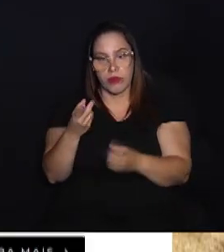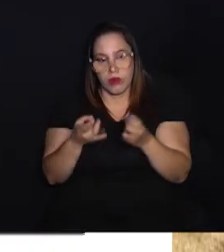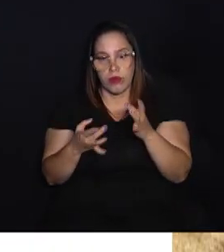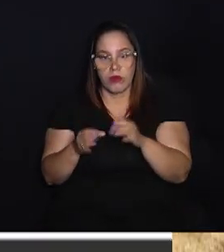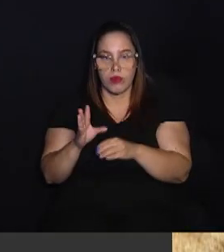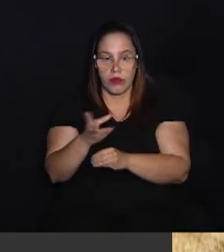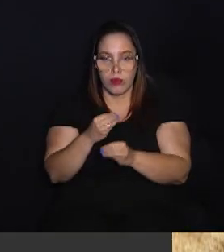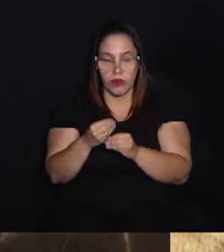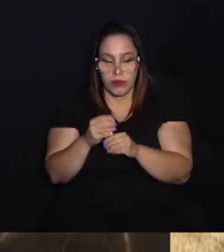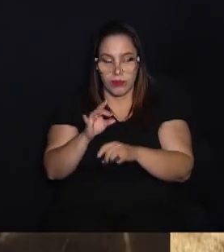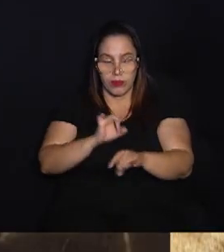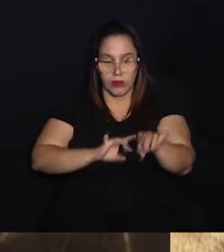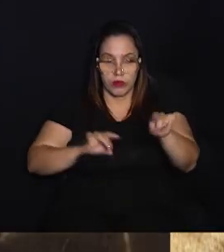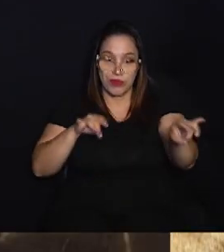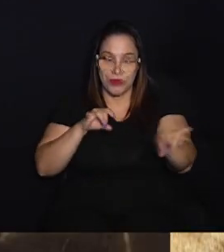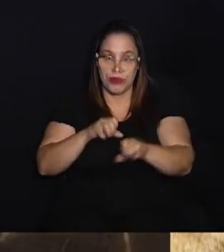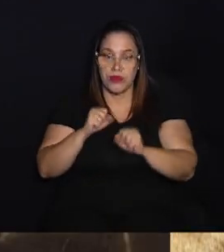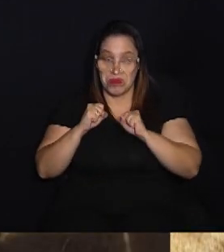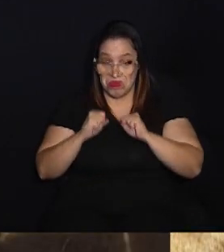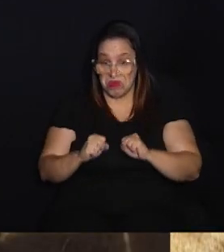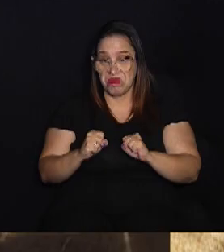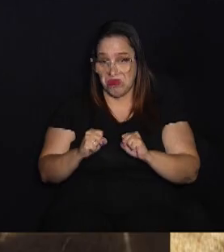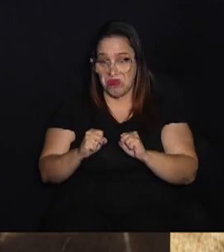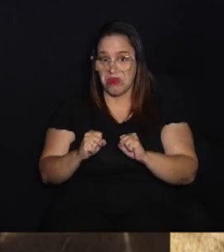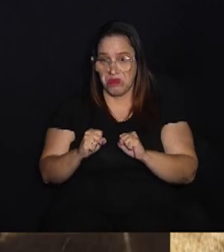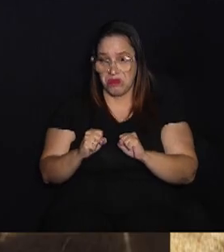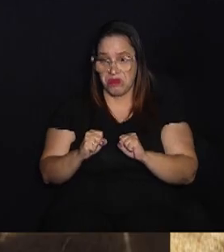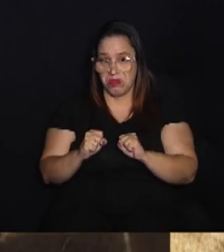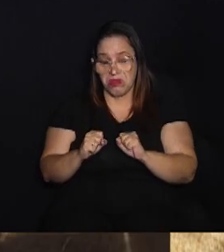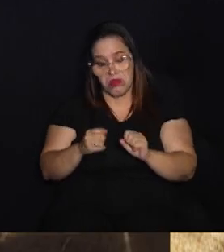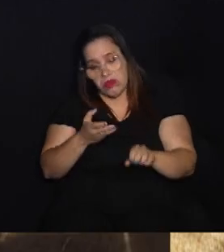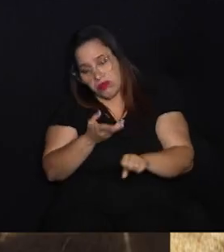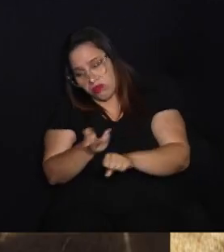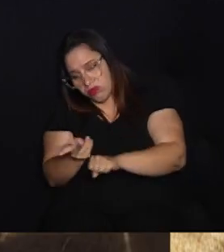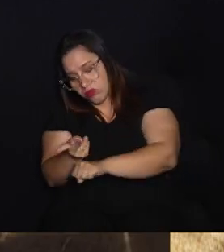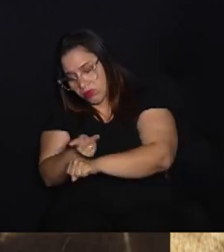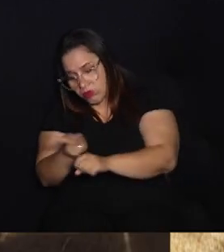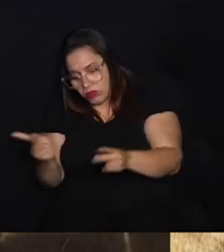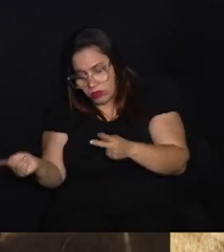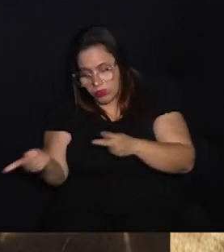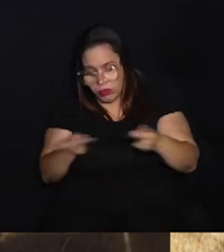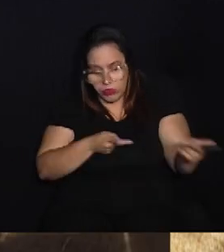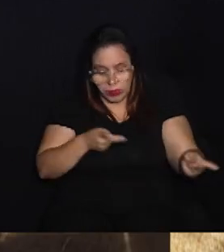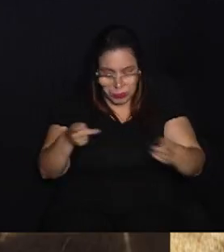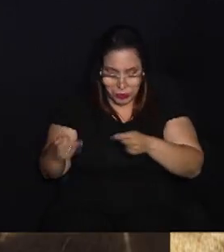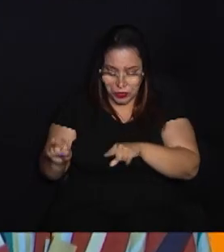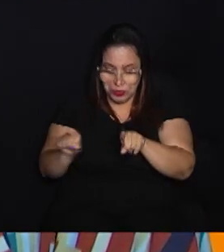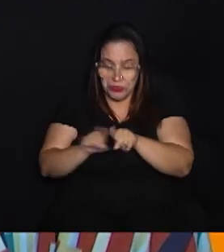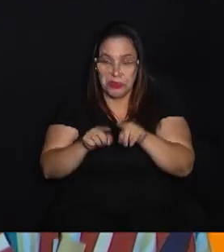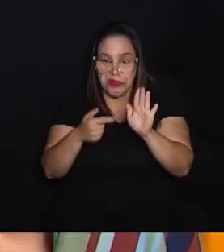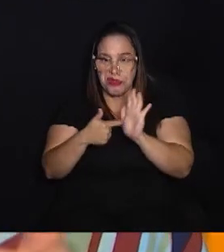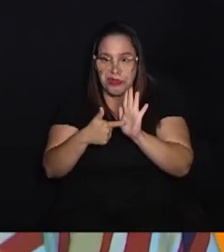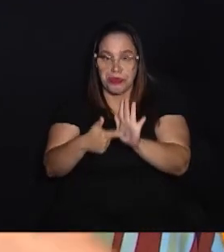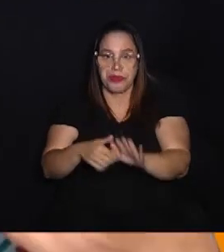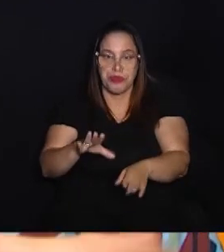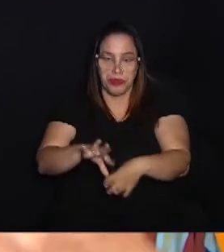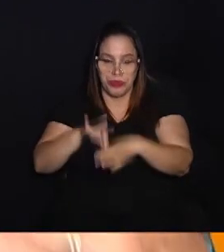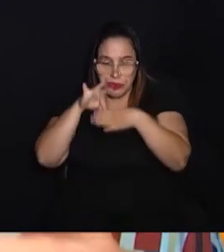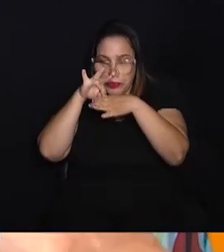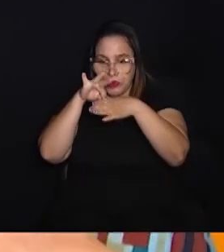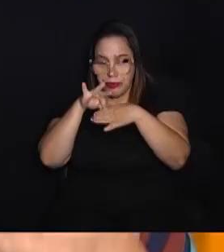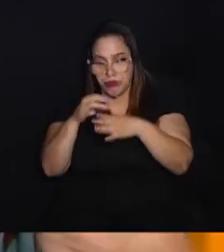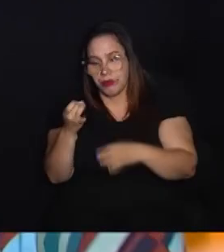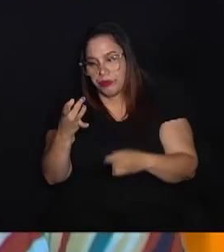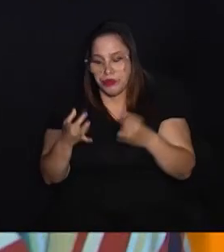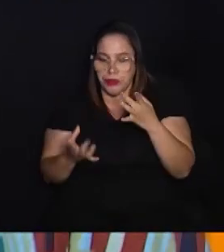exposições virtuais ali que podem ser visitadas e temos também algumas exposições físicas. Em alguns